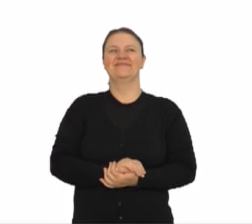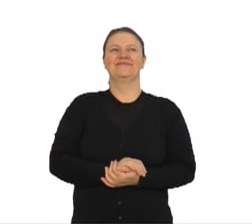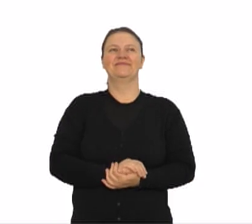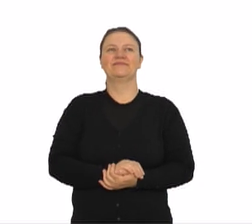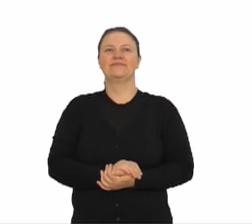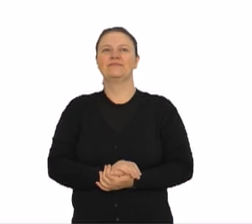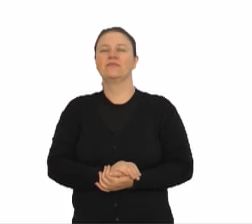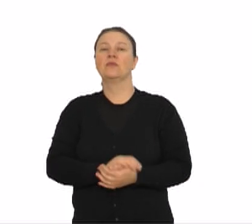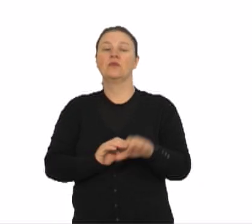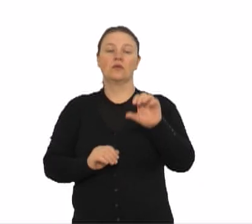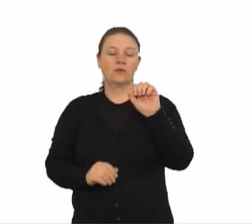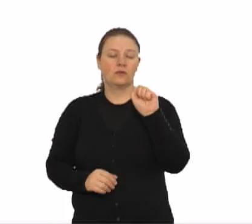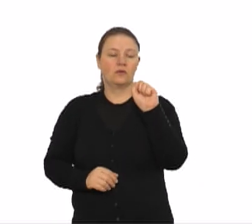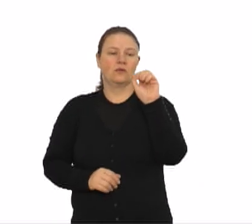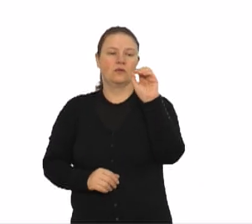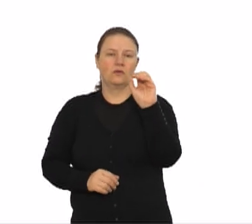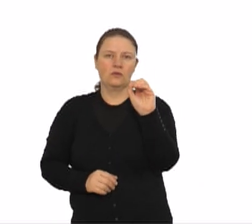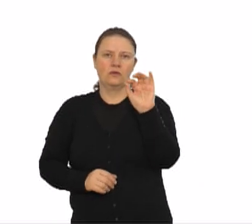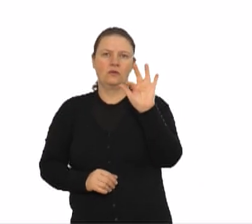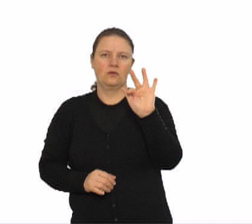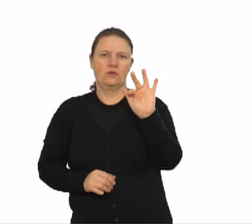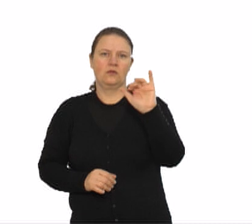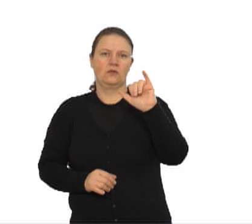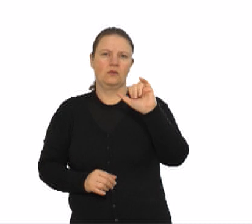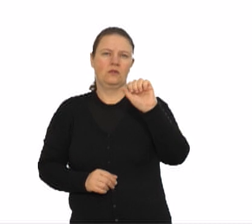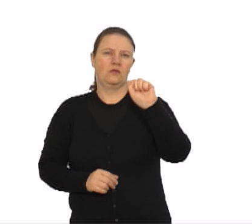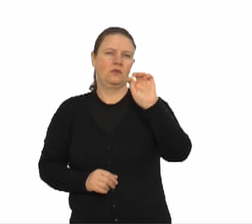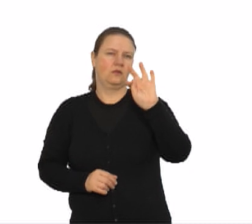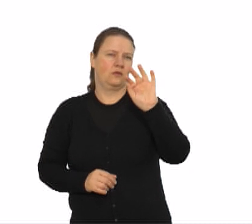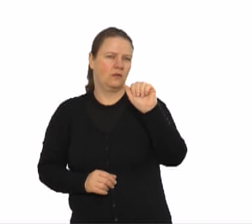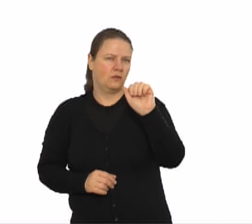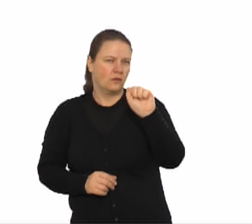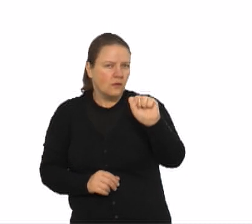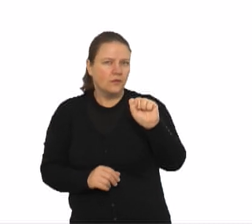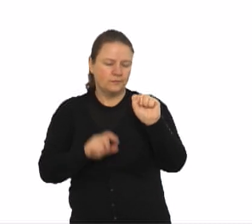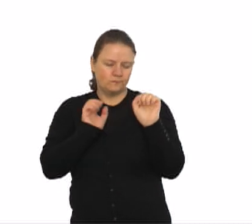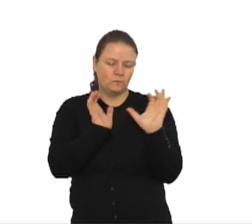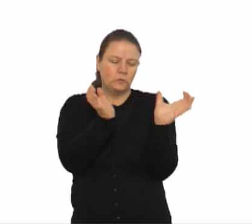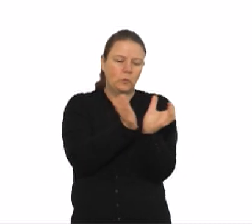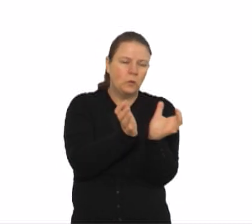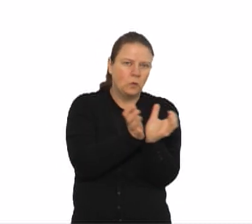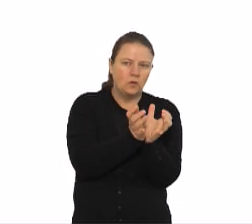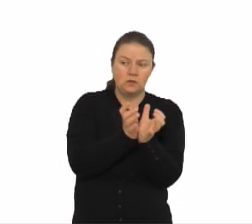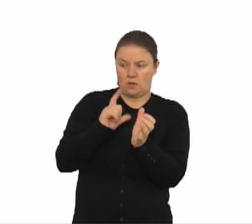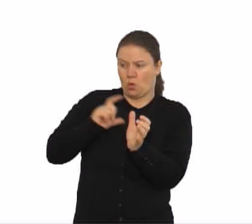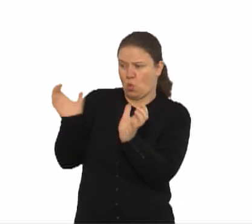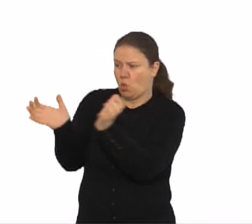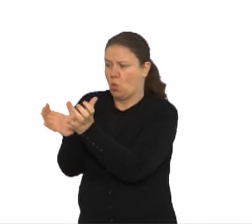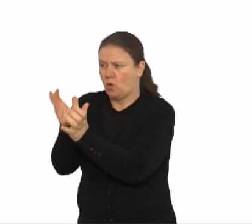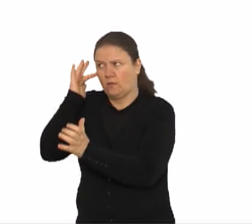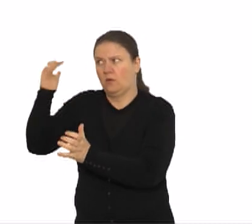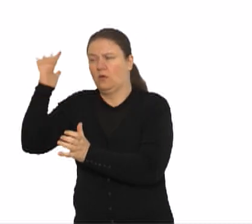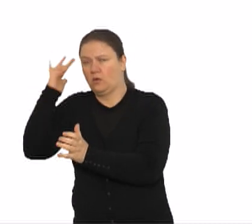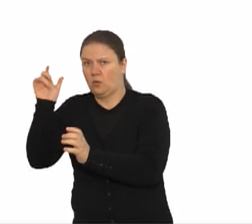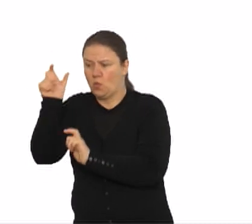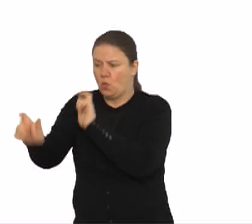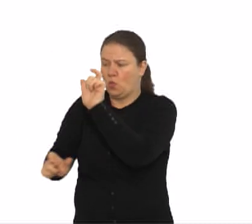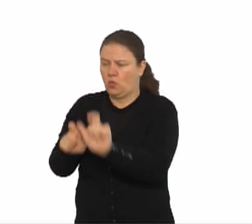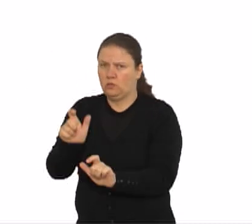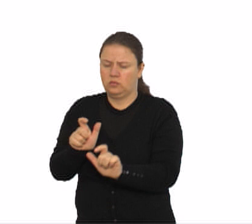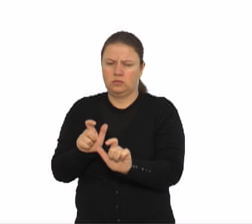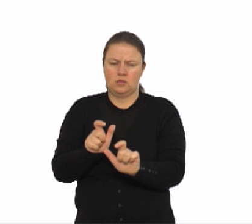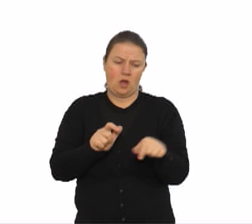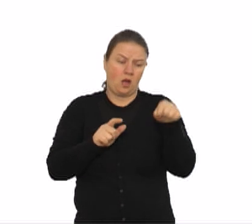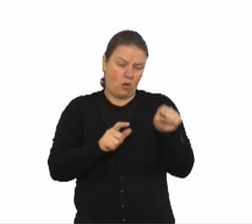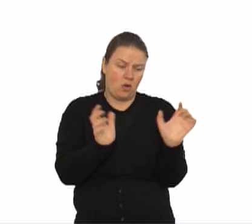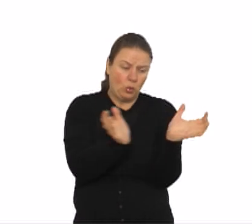Os sofistas. Enquanto os filósofos buscam a verdade, os sofistas buscam apenas vencer